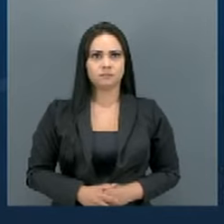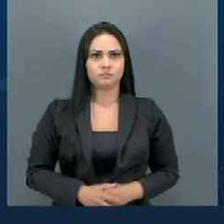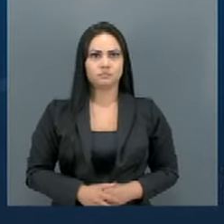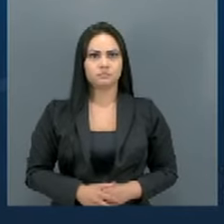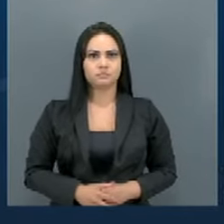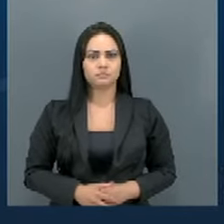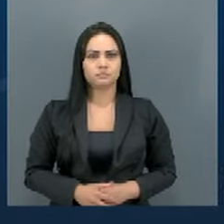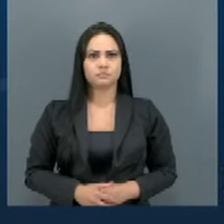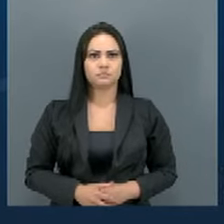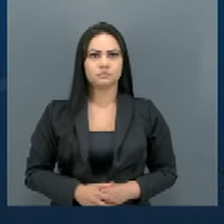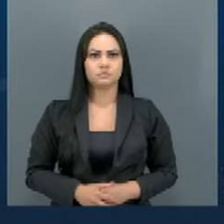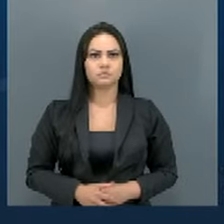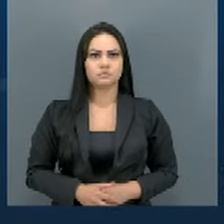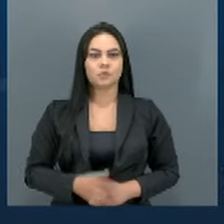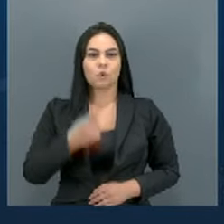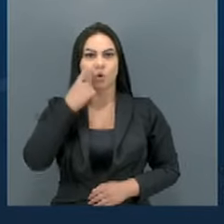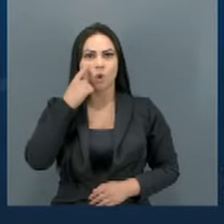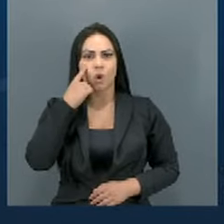Ó,